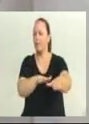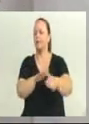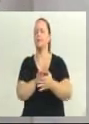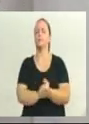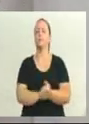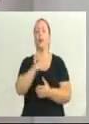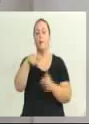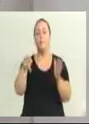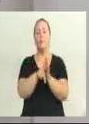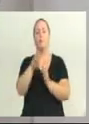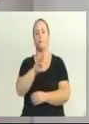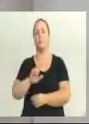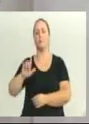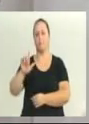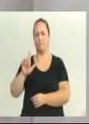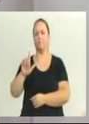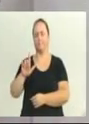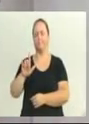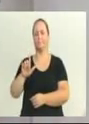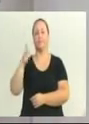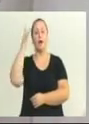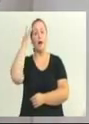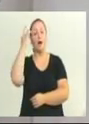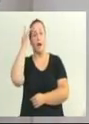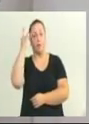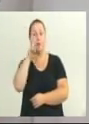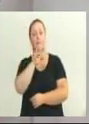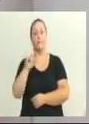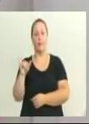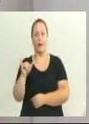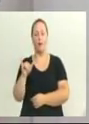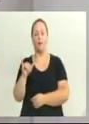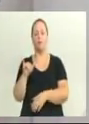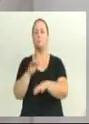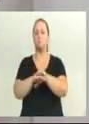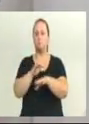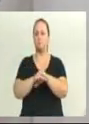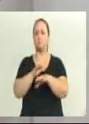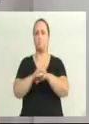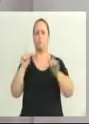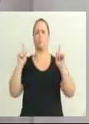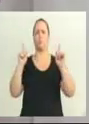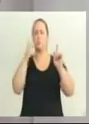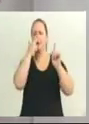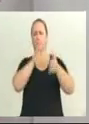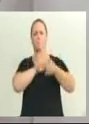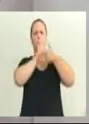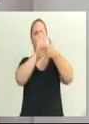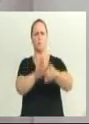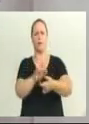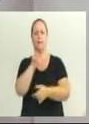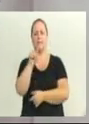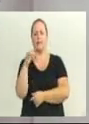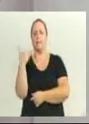Bicicletada Blumenau. E amanhã eles vão estar fazendo um ato às 7:30 da noite, em